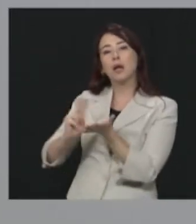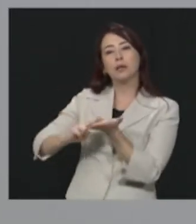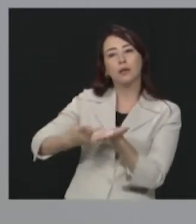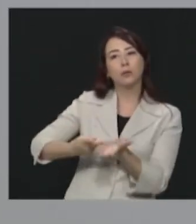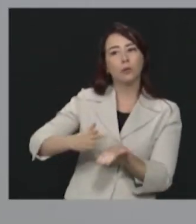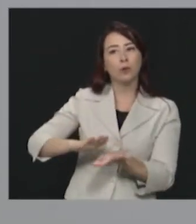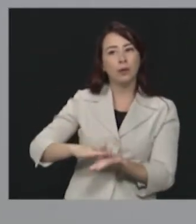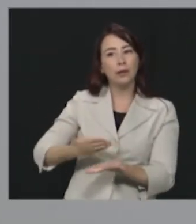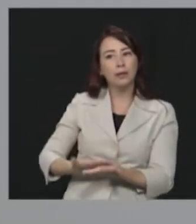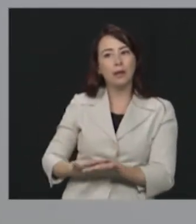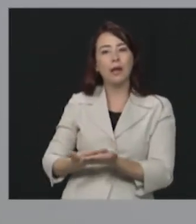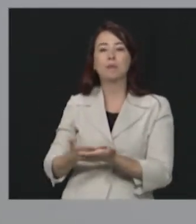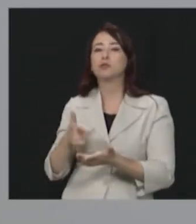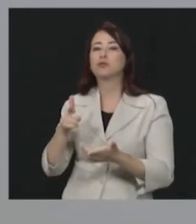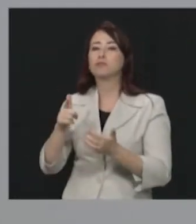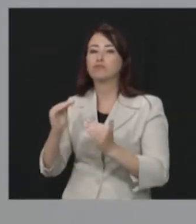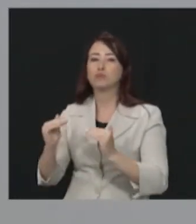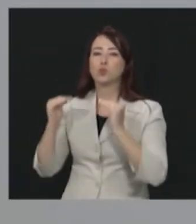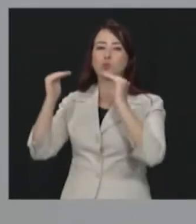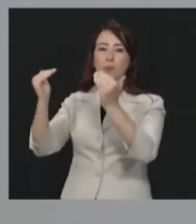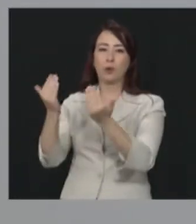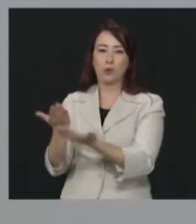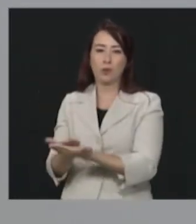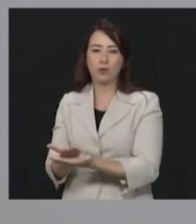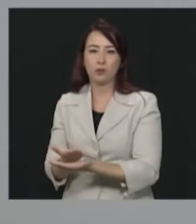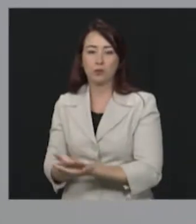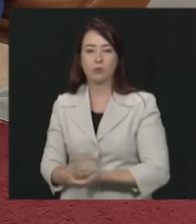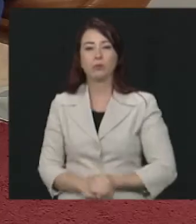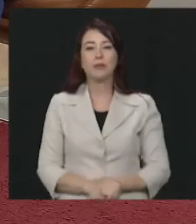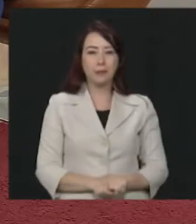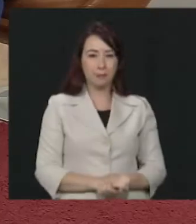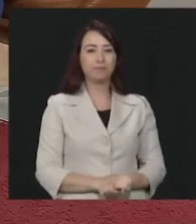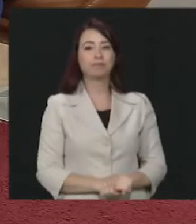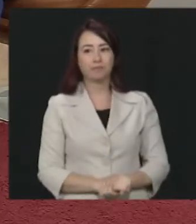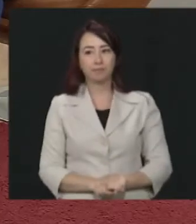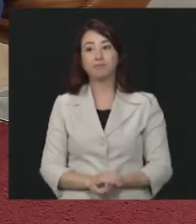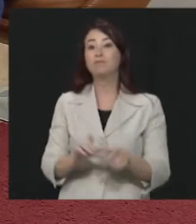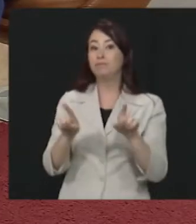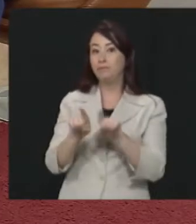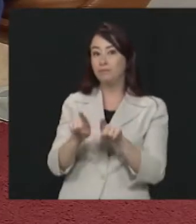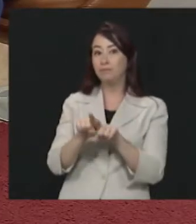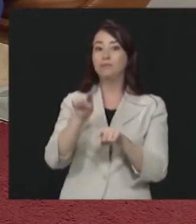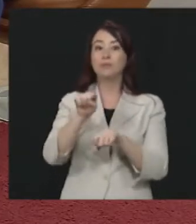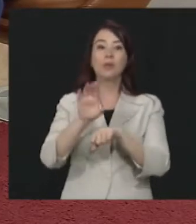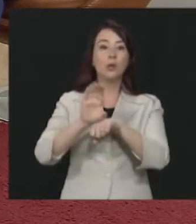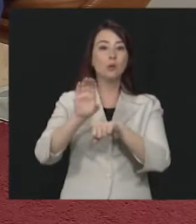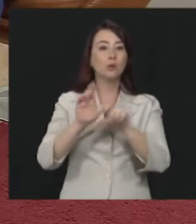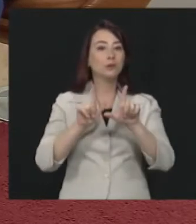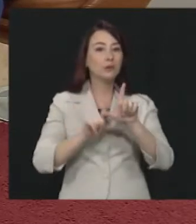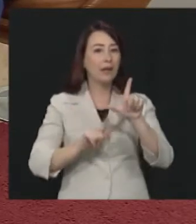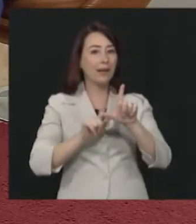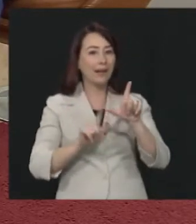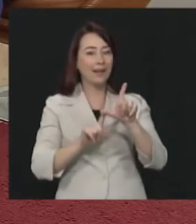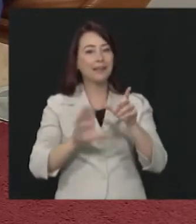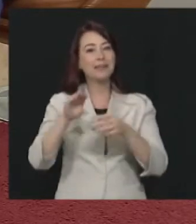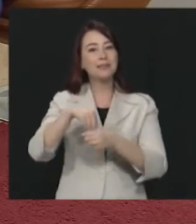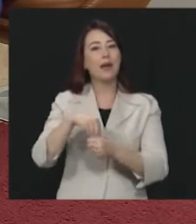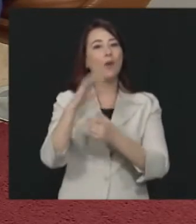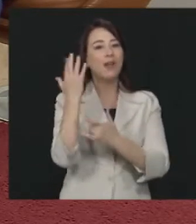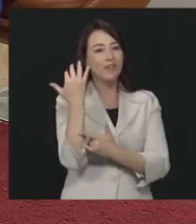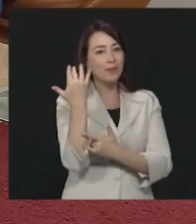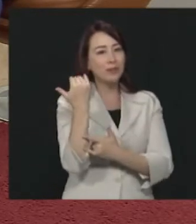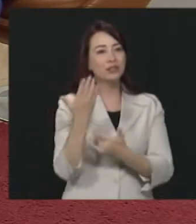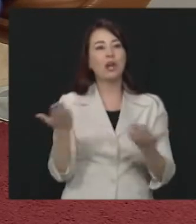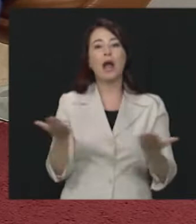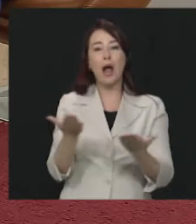nível superior. Inclusive, na UFMG, no curso de letras, já existe a habilitação em Libras, né? Da mesma forma que